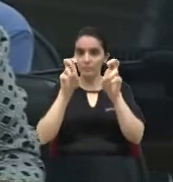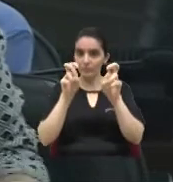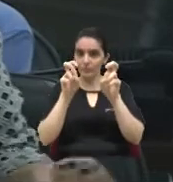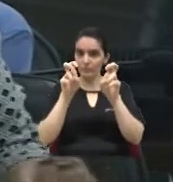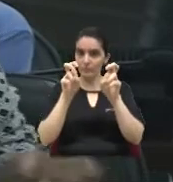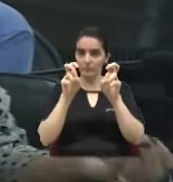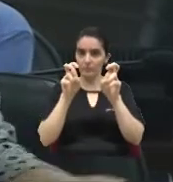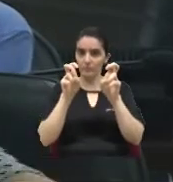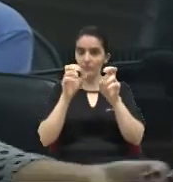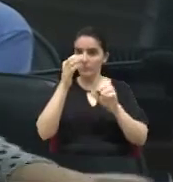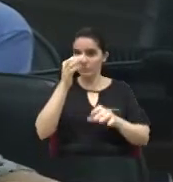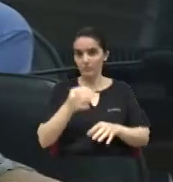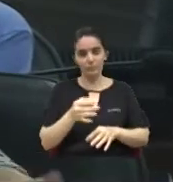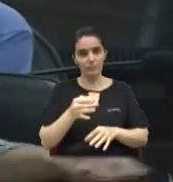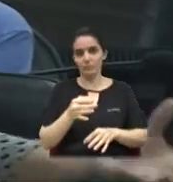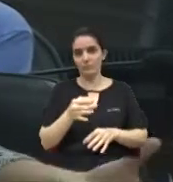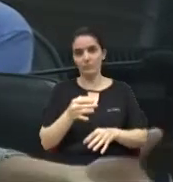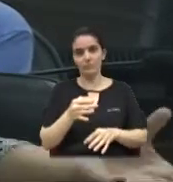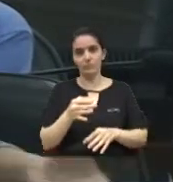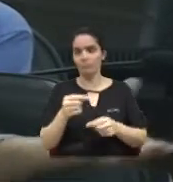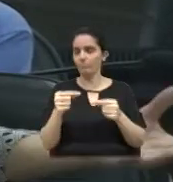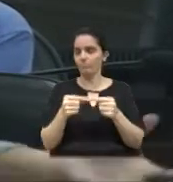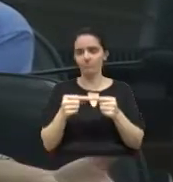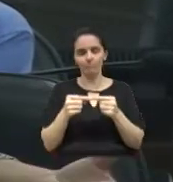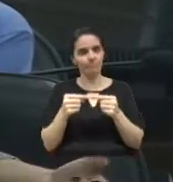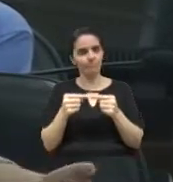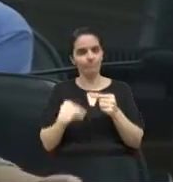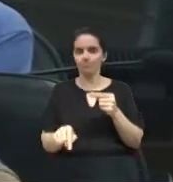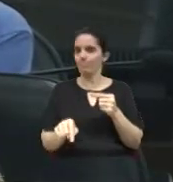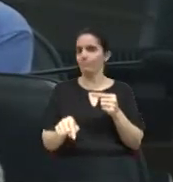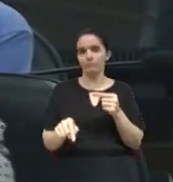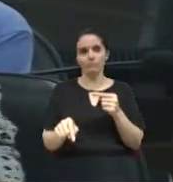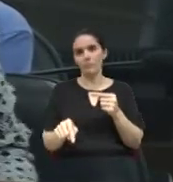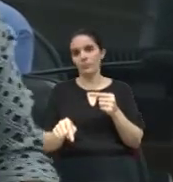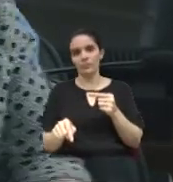está tecnicamente dentro do acordo daquilo que